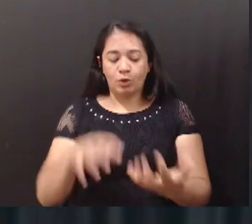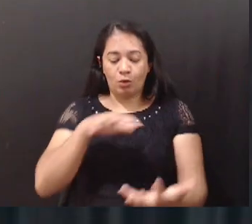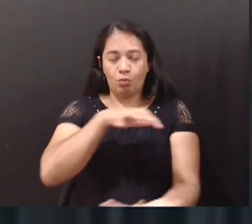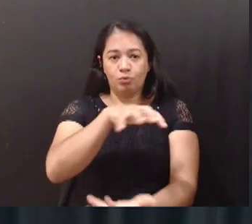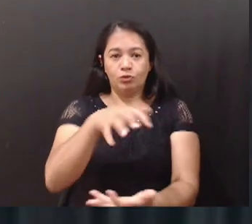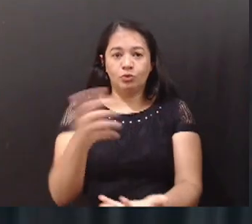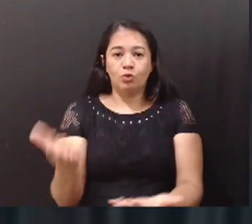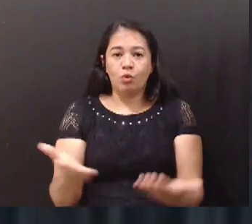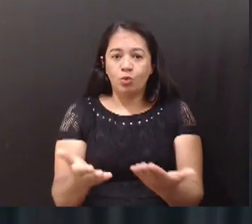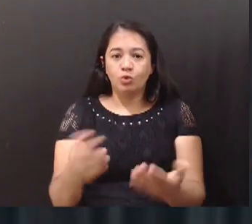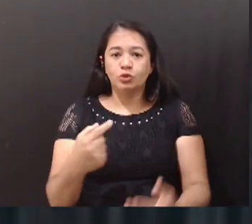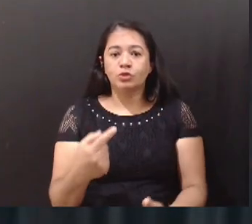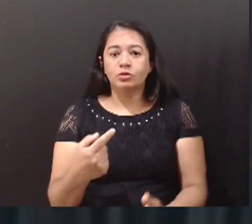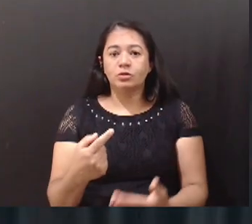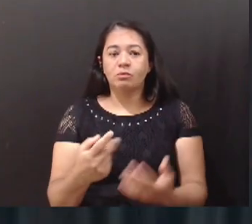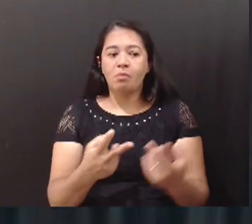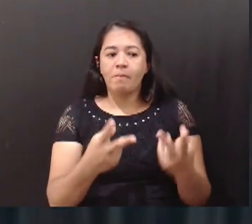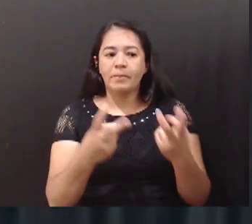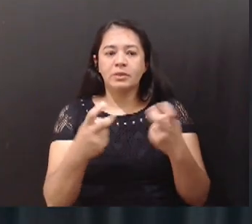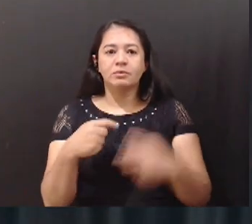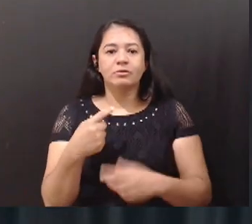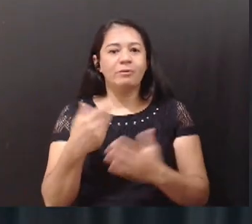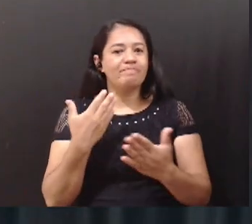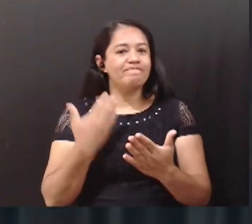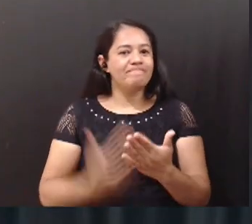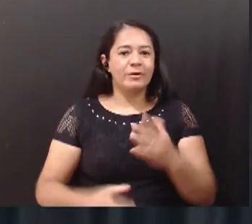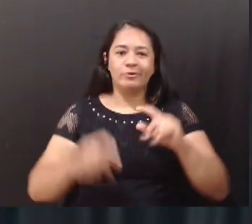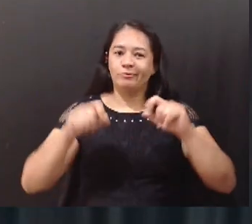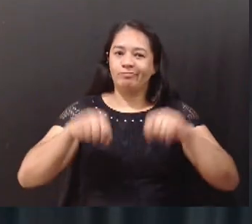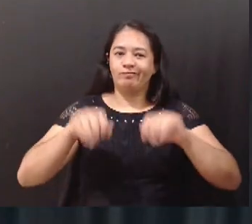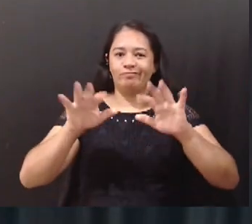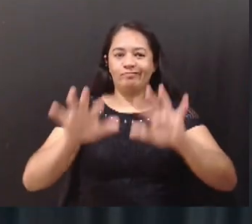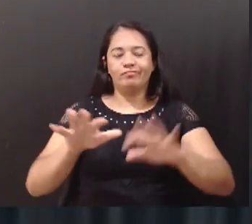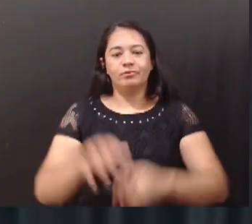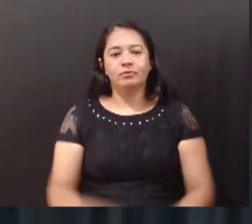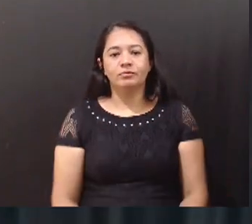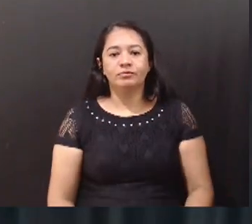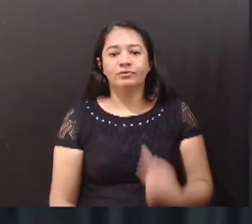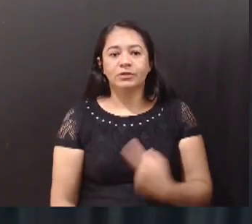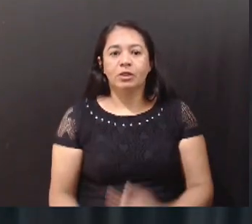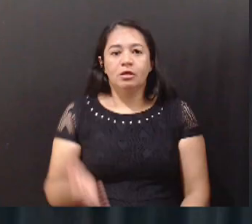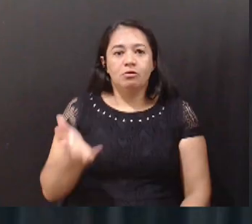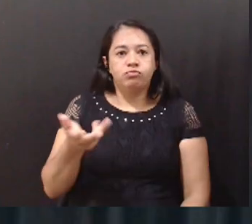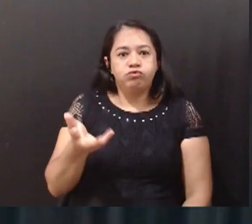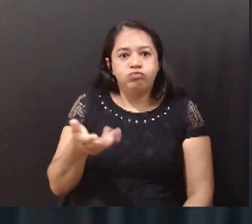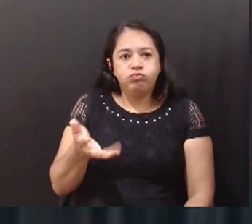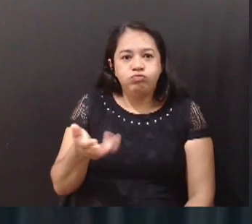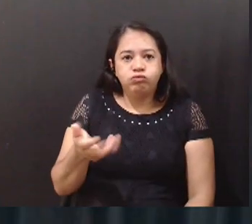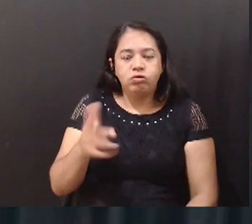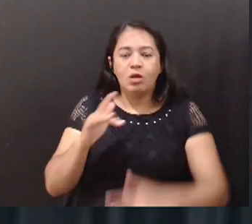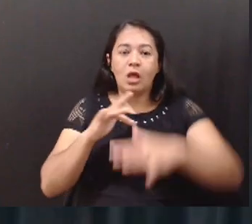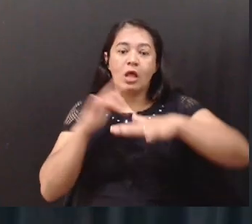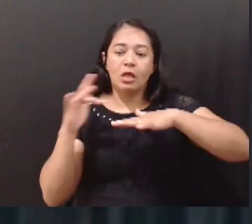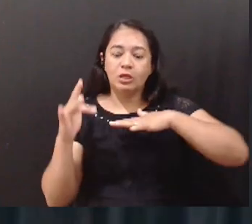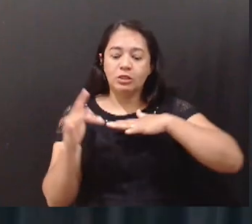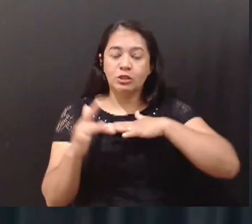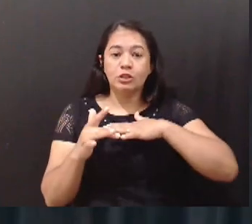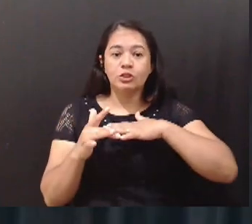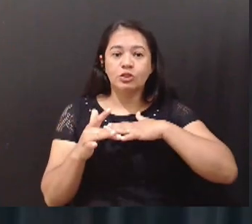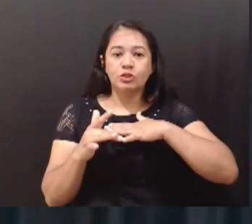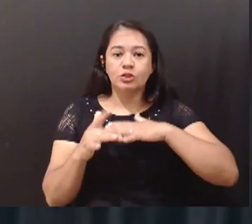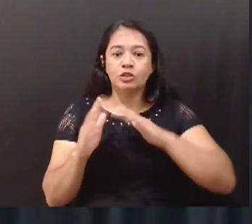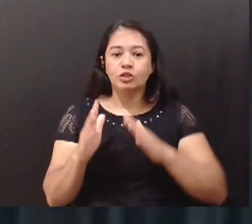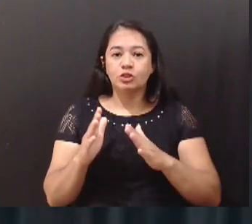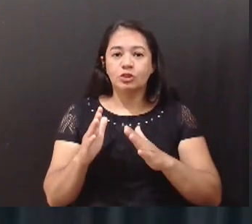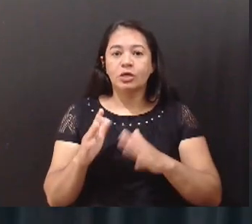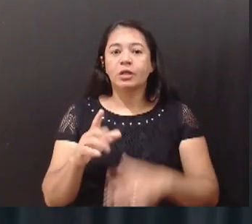capacidade de perceber, né? A gente está muito acelerado. As redes sociais, elas têm os seus